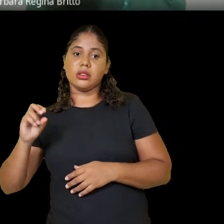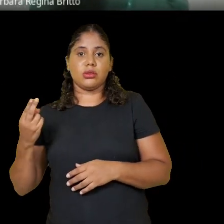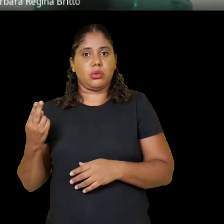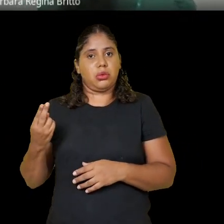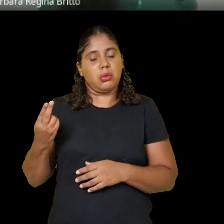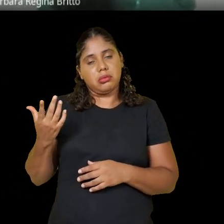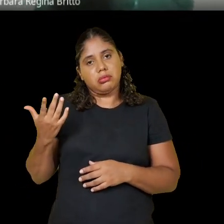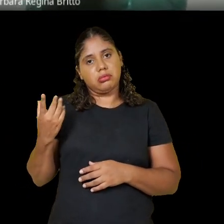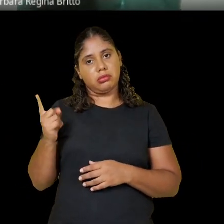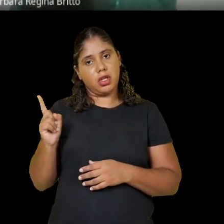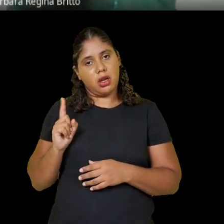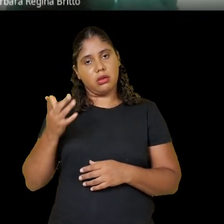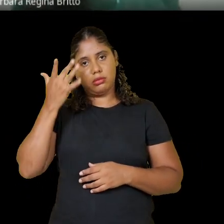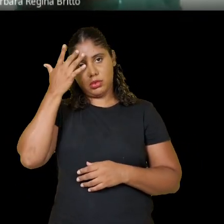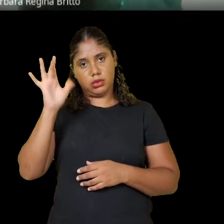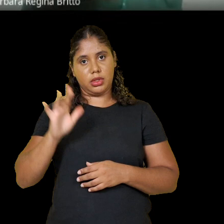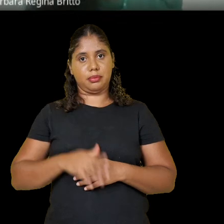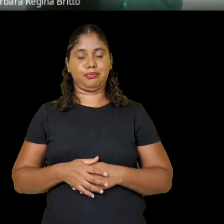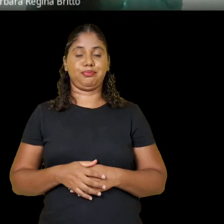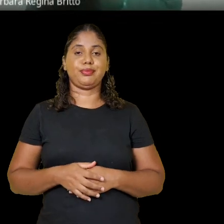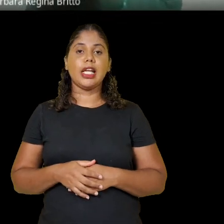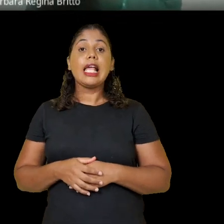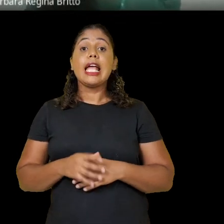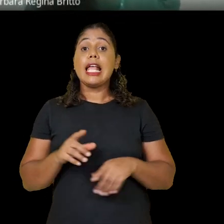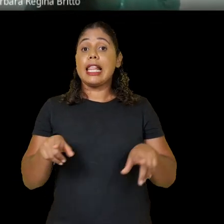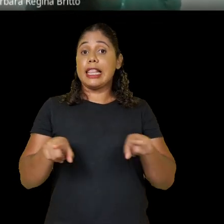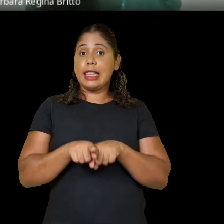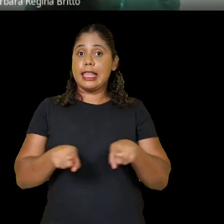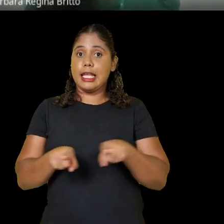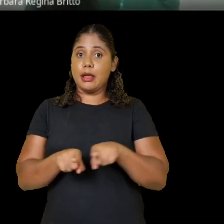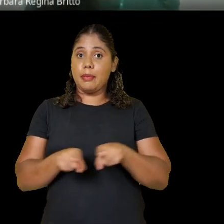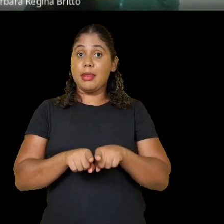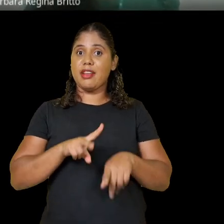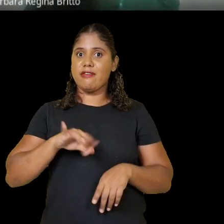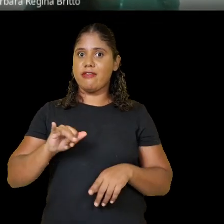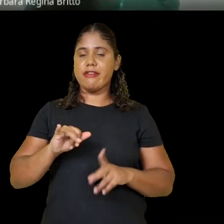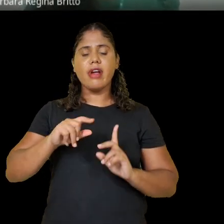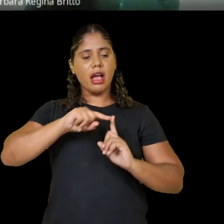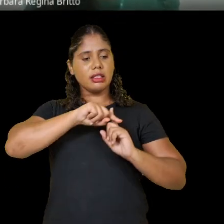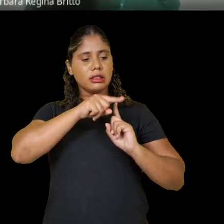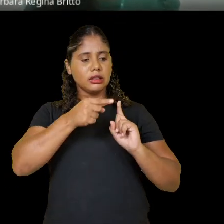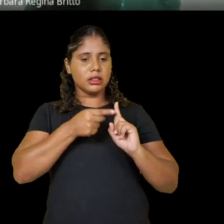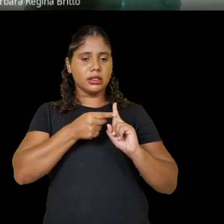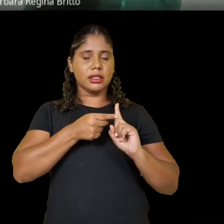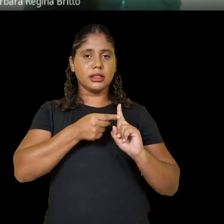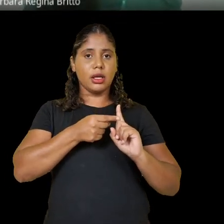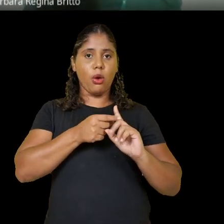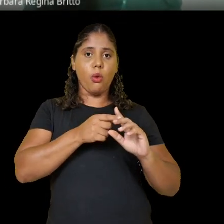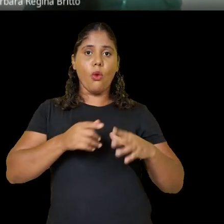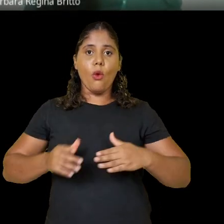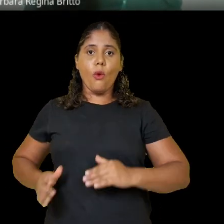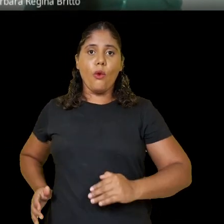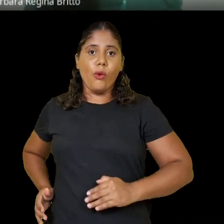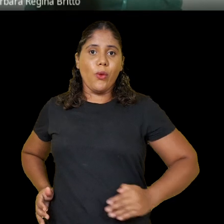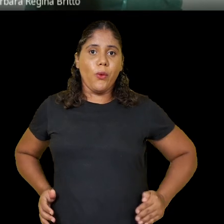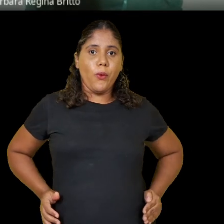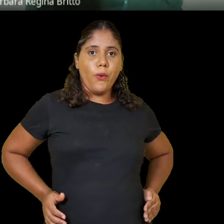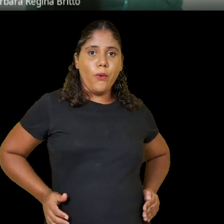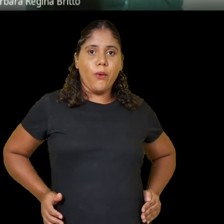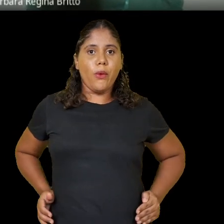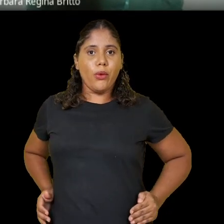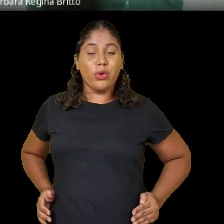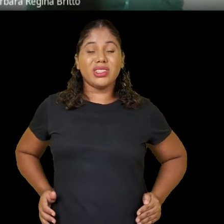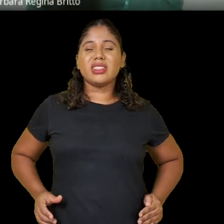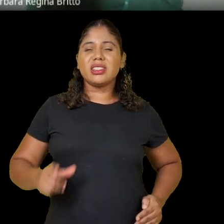A gente também tem a rotação pélvica que ocorre à medida que o peso da pessoa à medida que o peso da